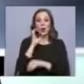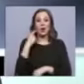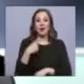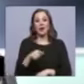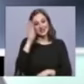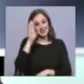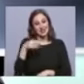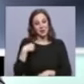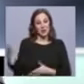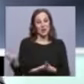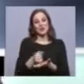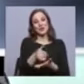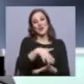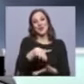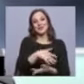sabe